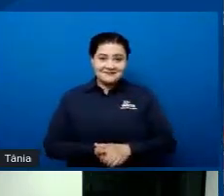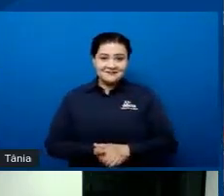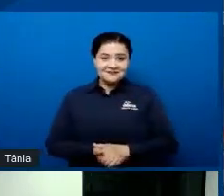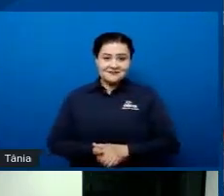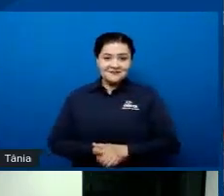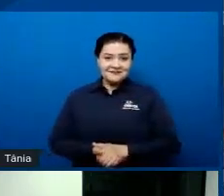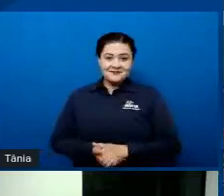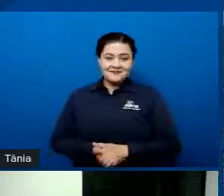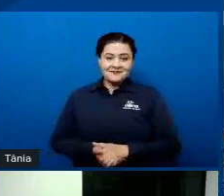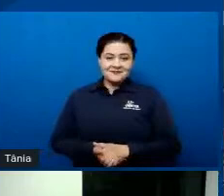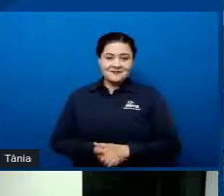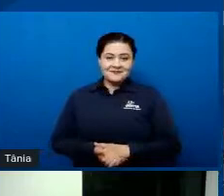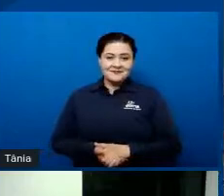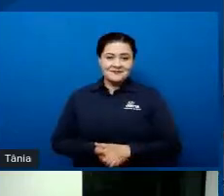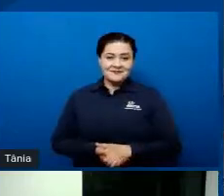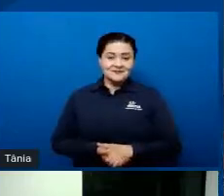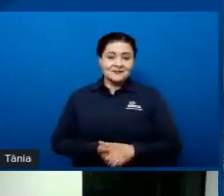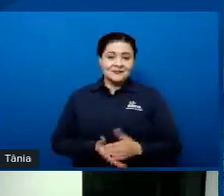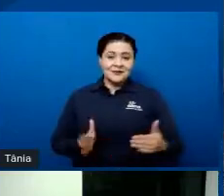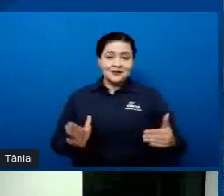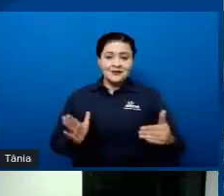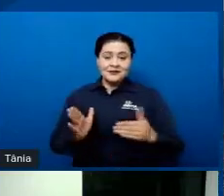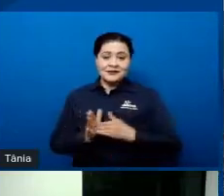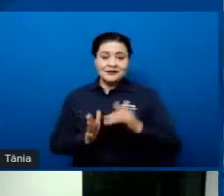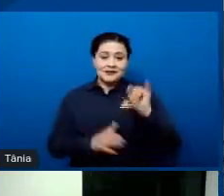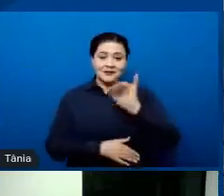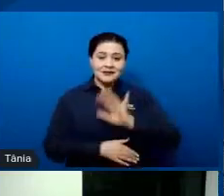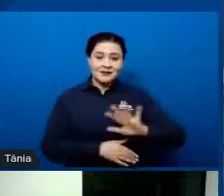Que o espaço é real. Até o reflexo da imagem, né?